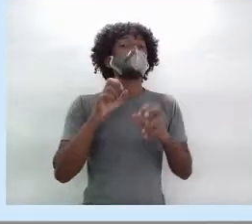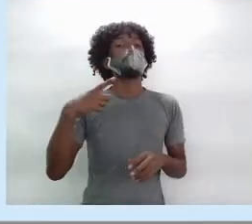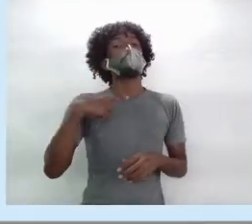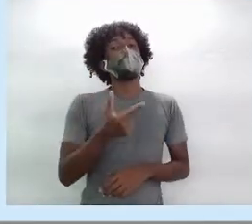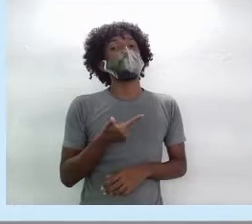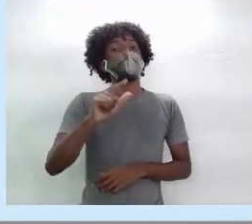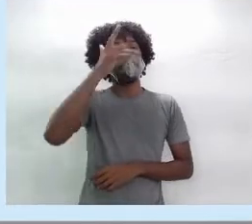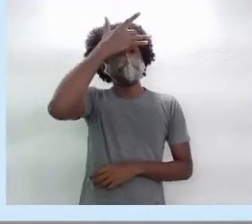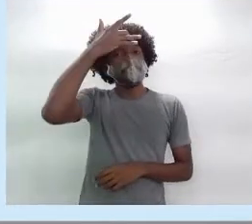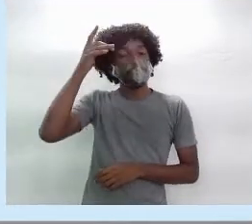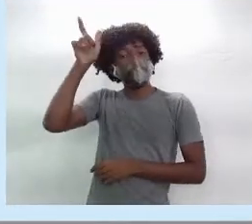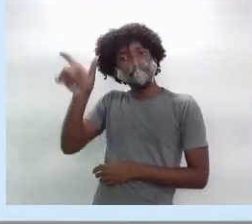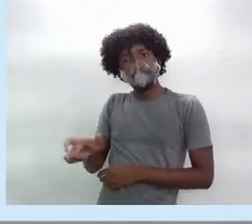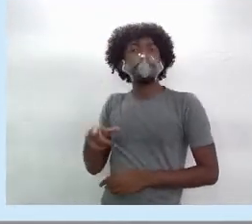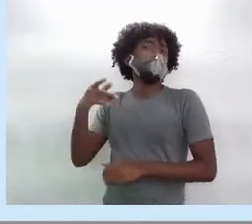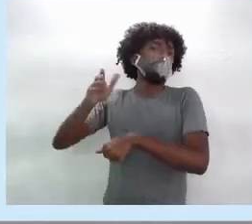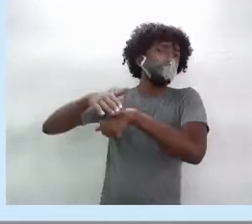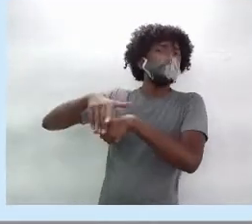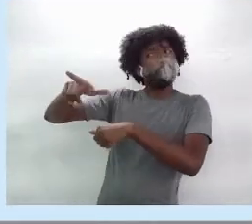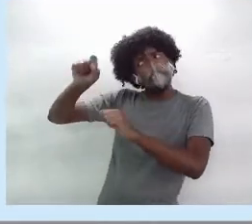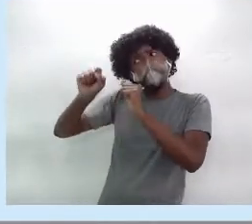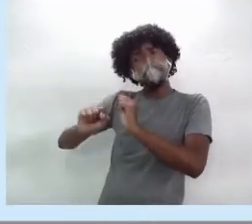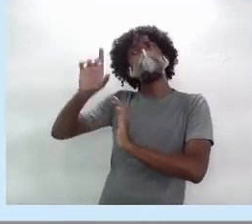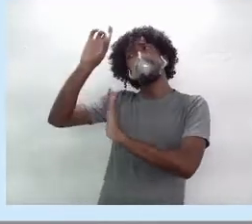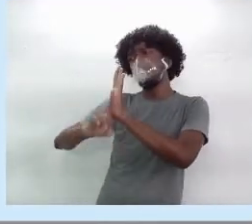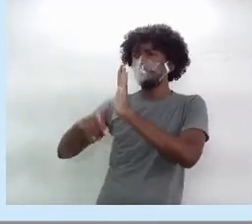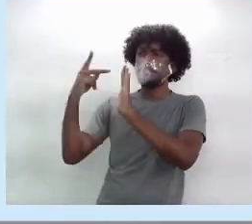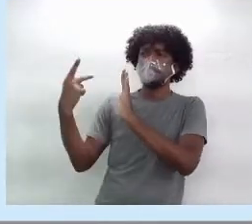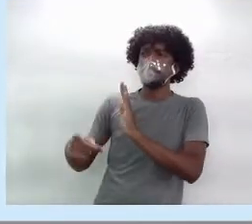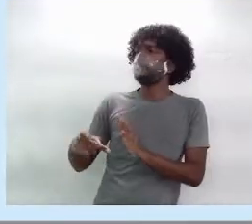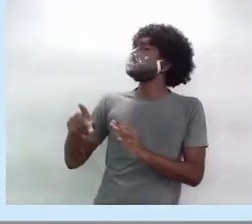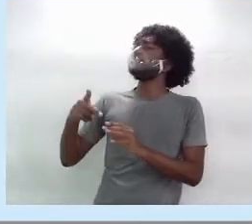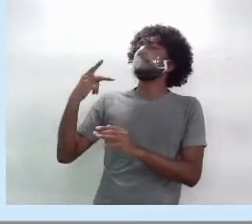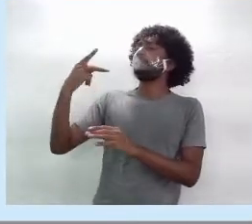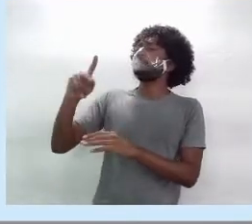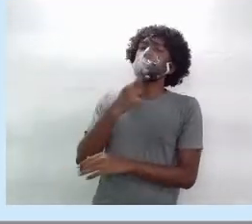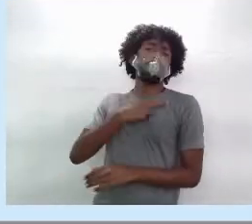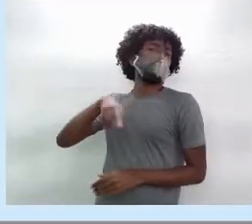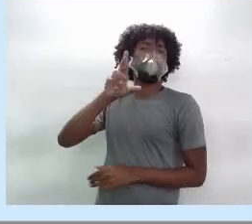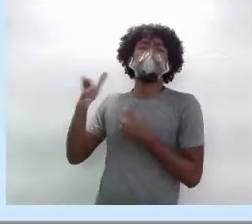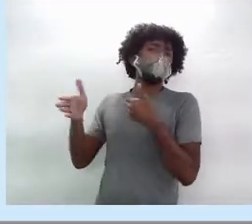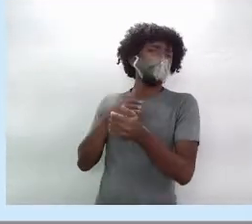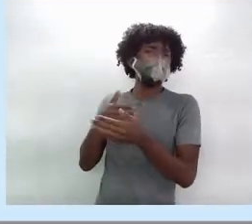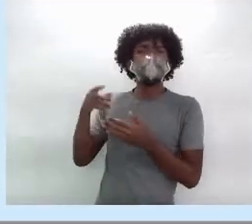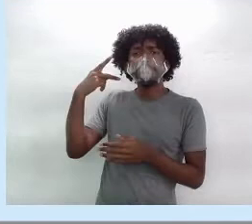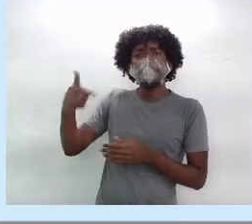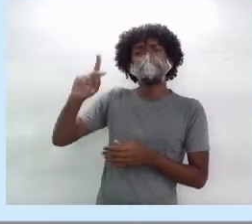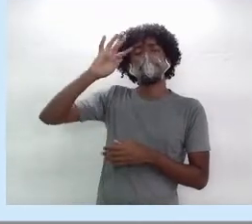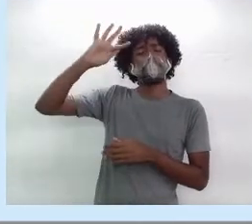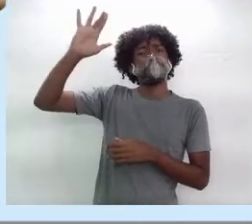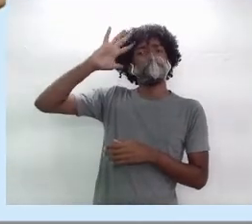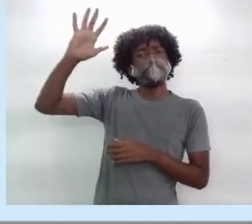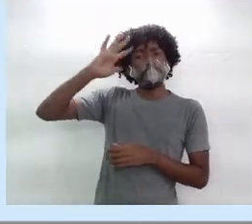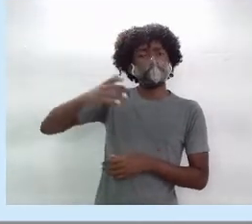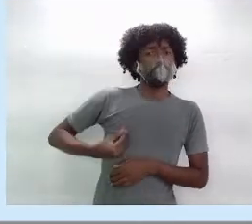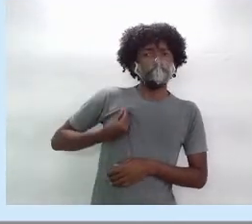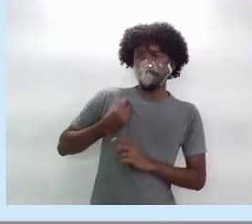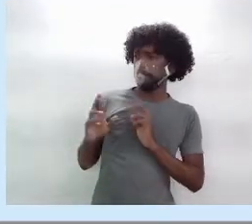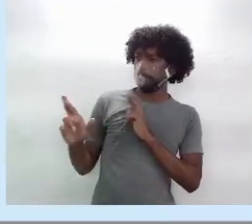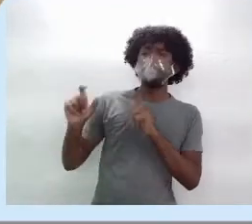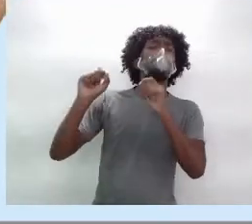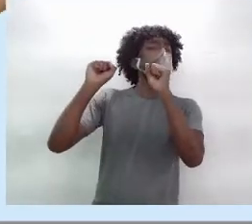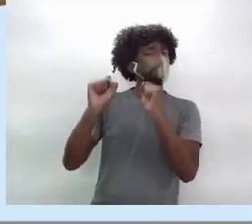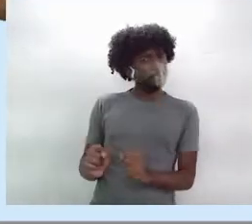ele tem o que? O direito de professar uma religião, uma tradição, uma filosofia de vida diferente da